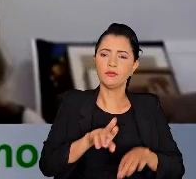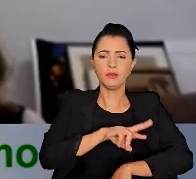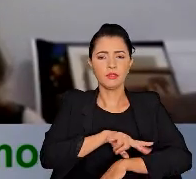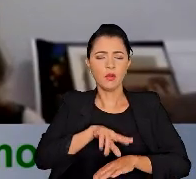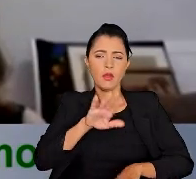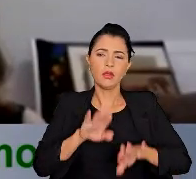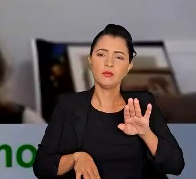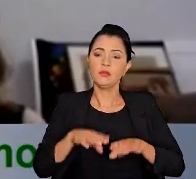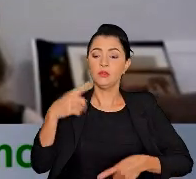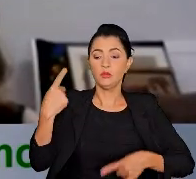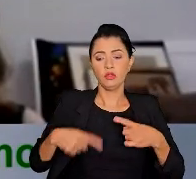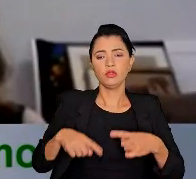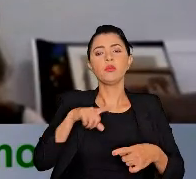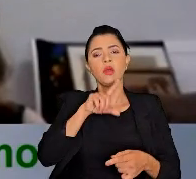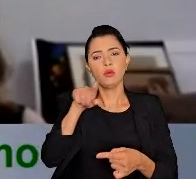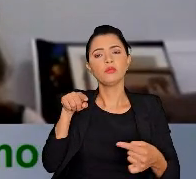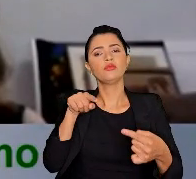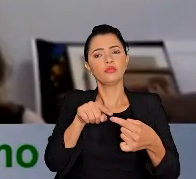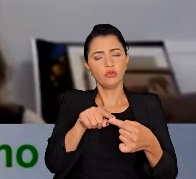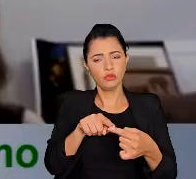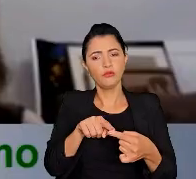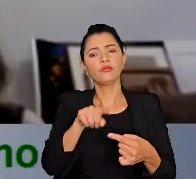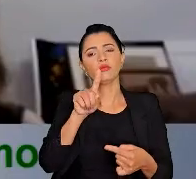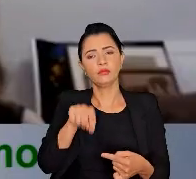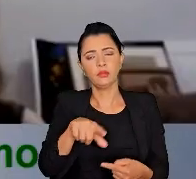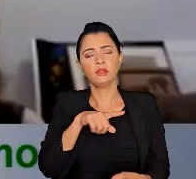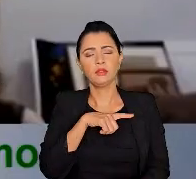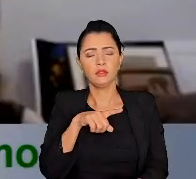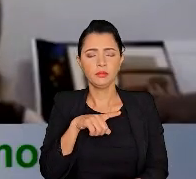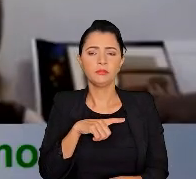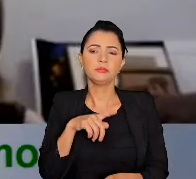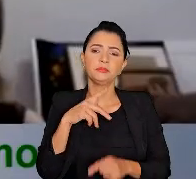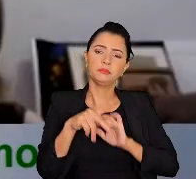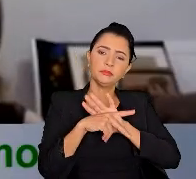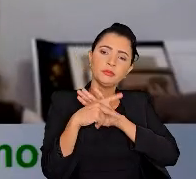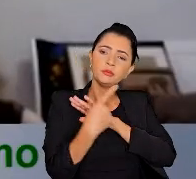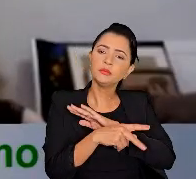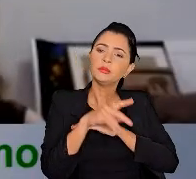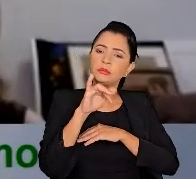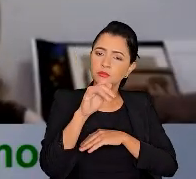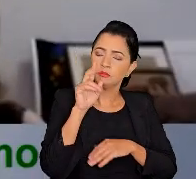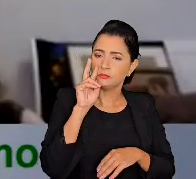mas ele tem uma finalidade específica. Então, se você vê